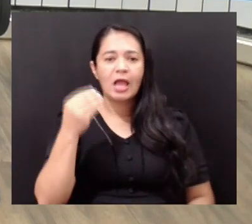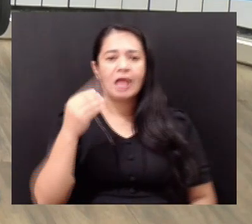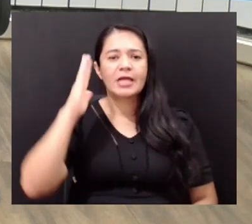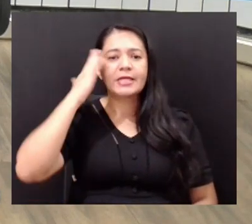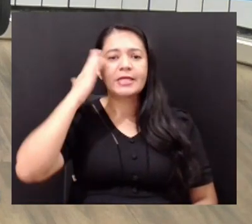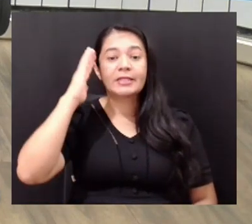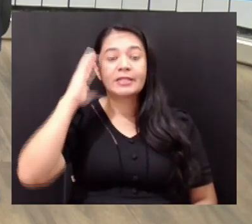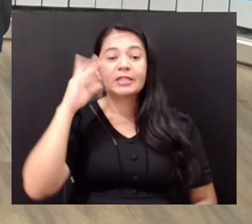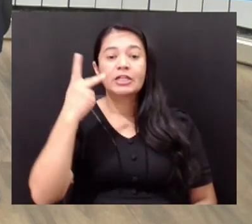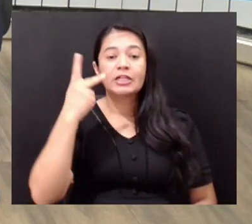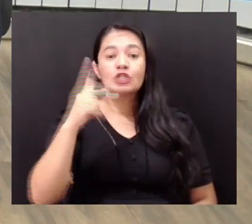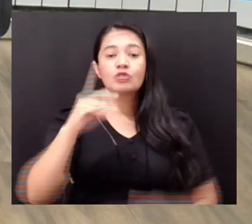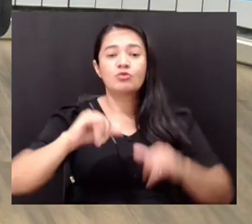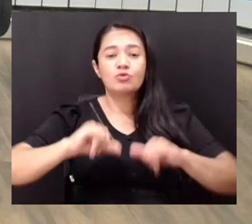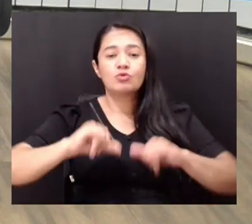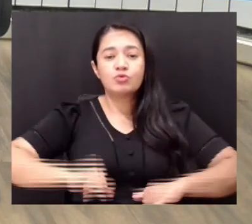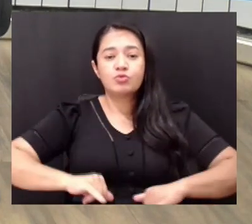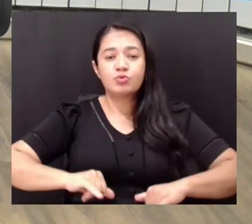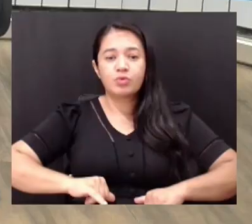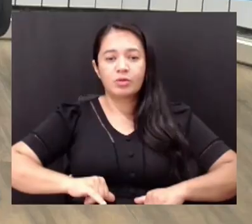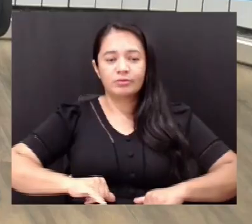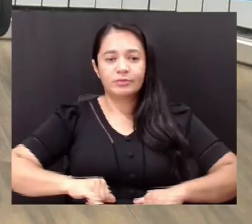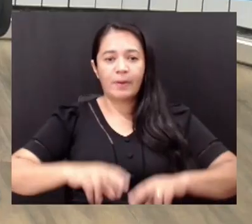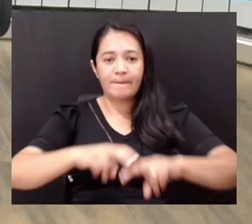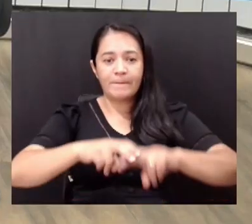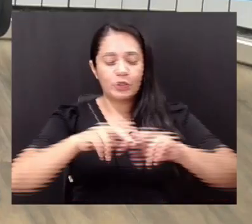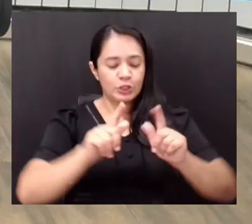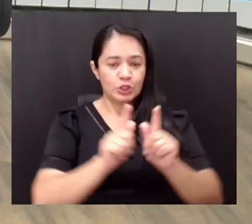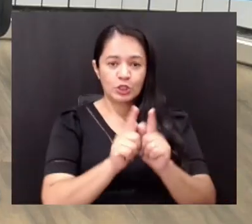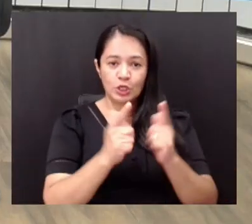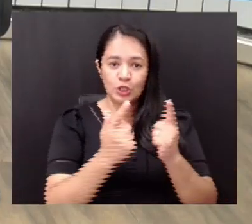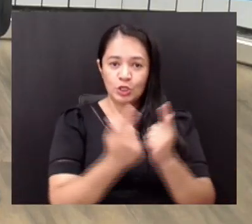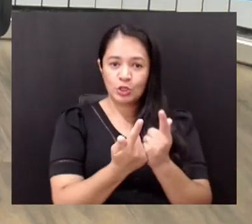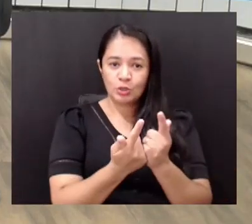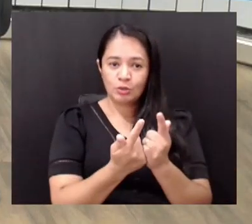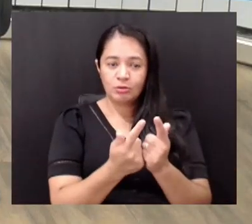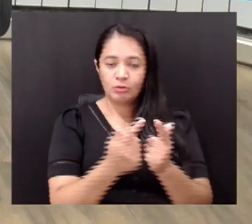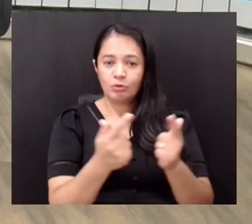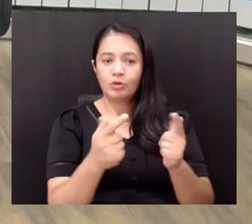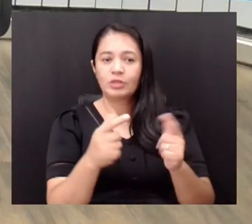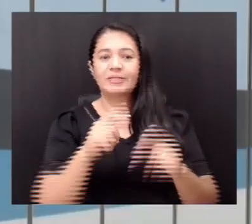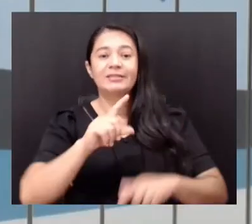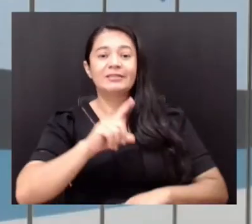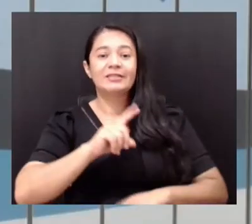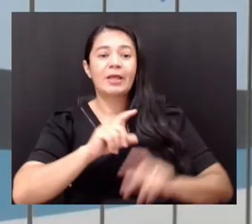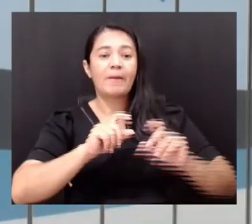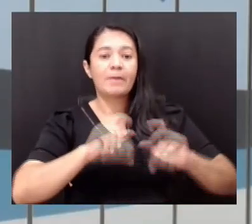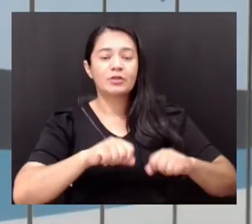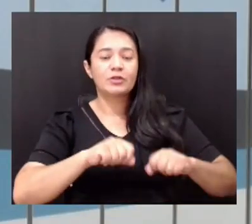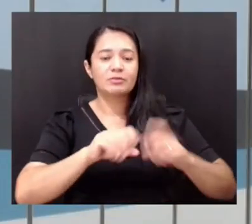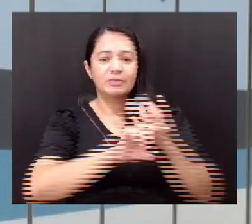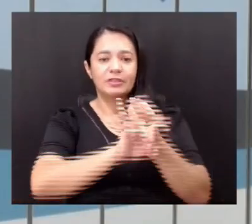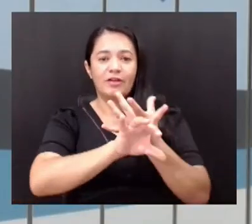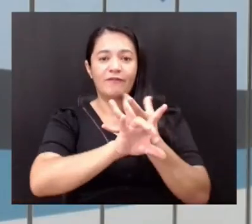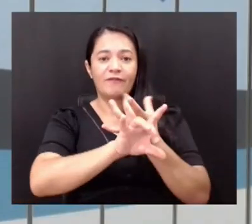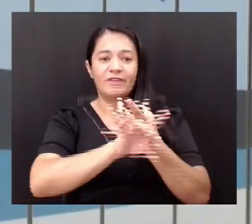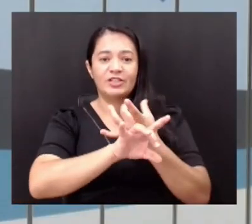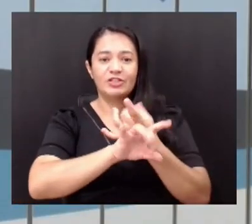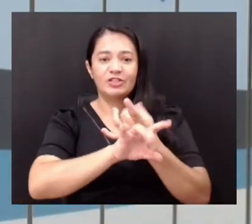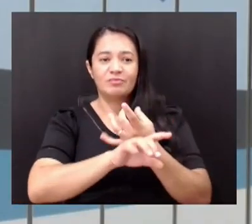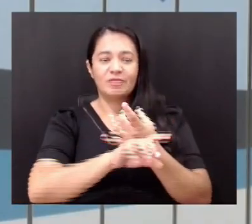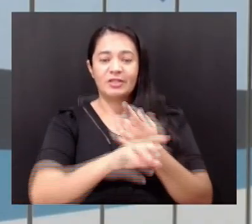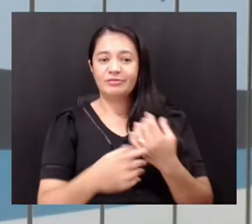momento. Então, equipes onde existe a possibilidade de ter o feedback, esse retorno de